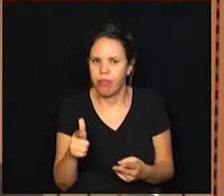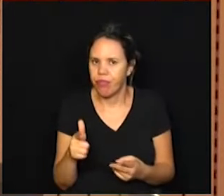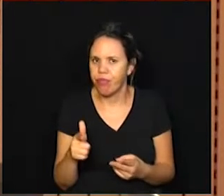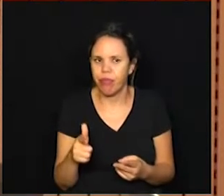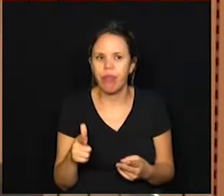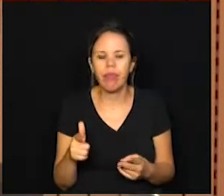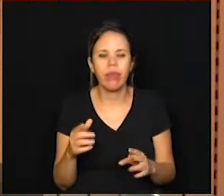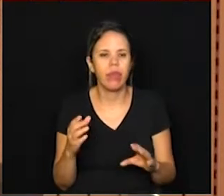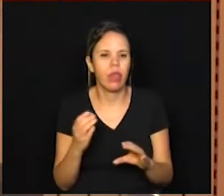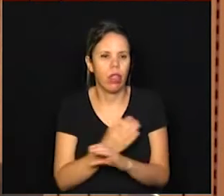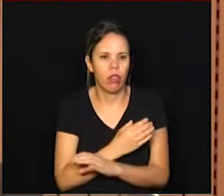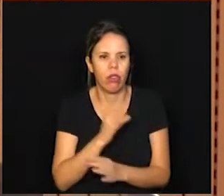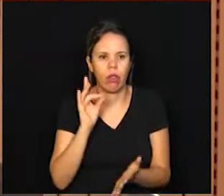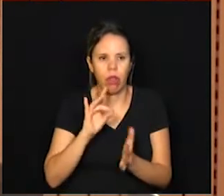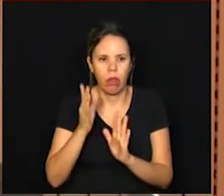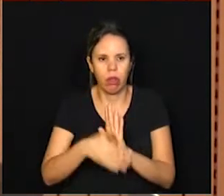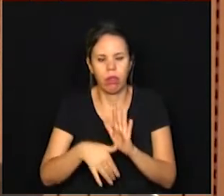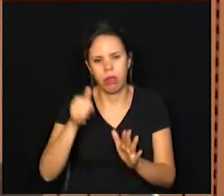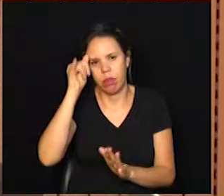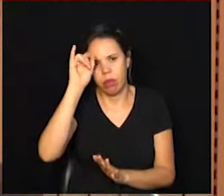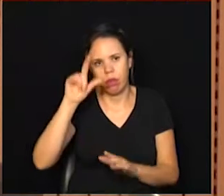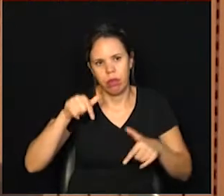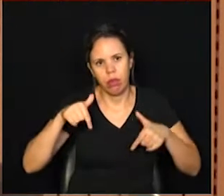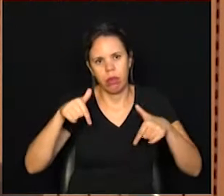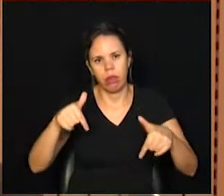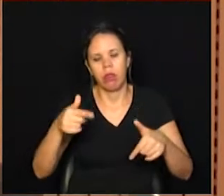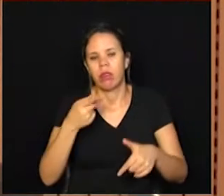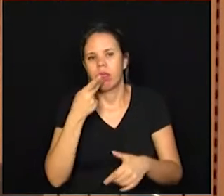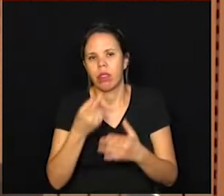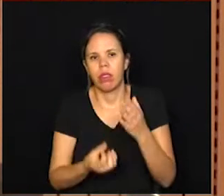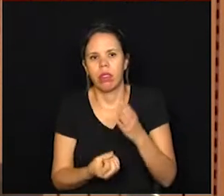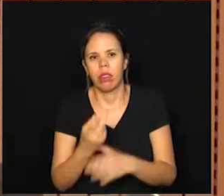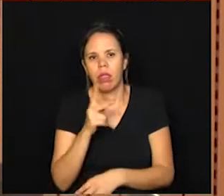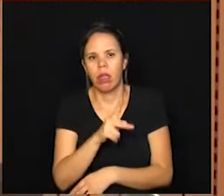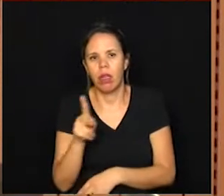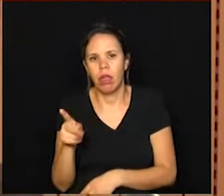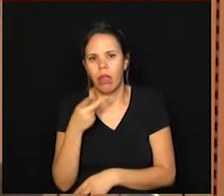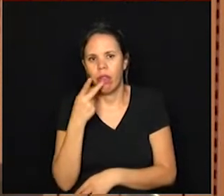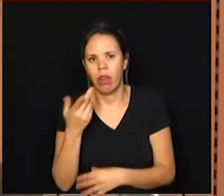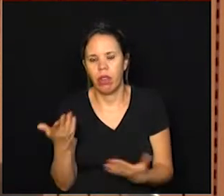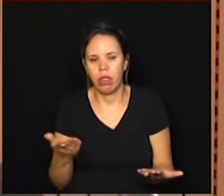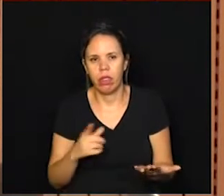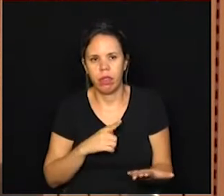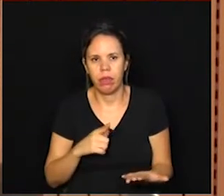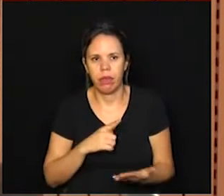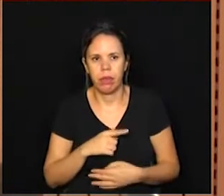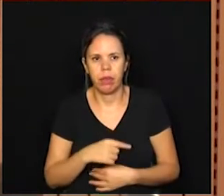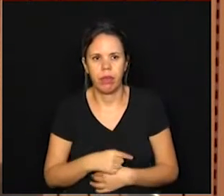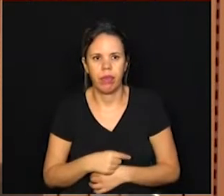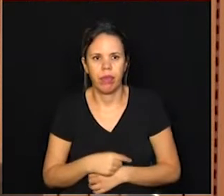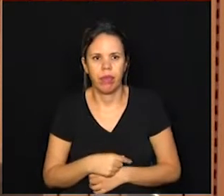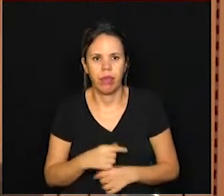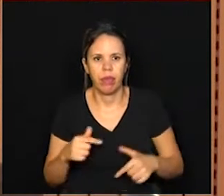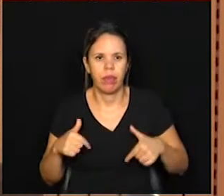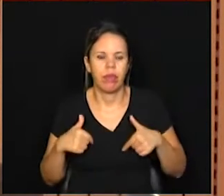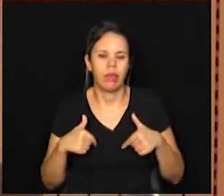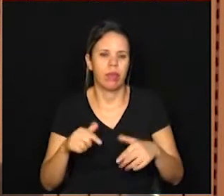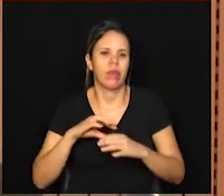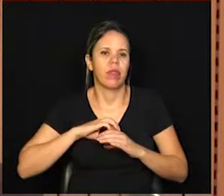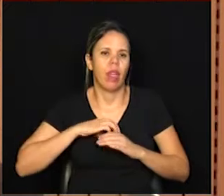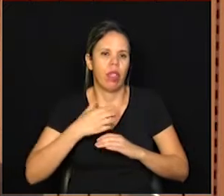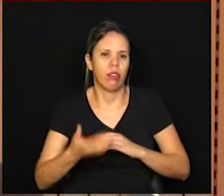combate. Atitudes como essa, que o professor Alberto tomou iniciativa, atitudes